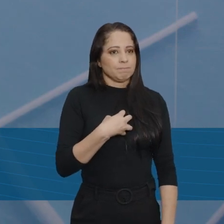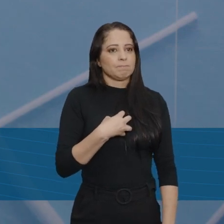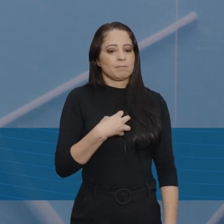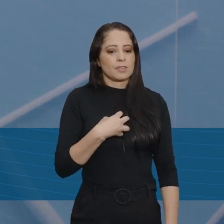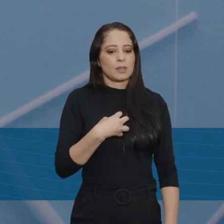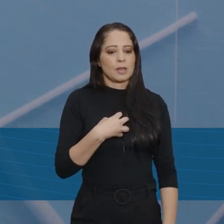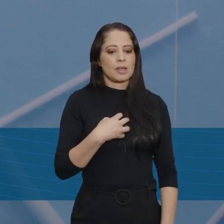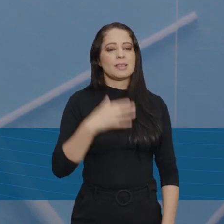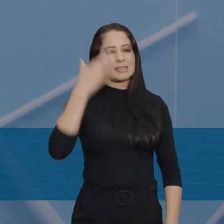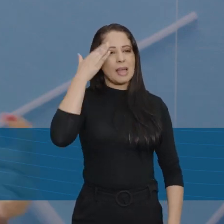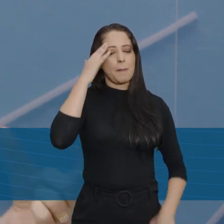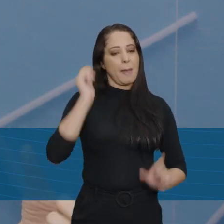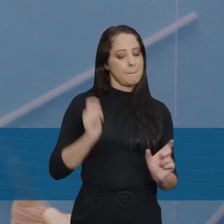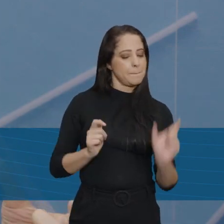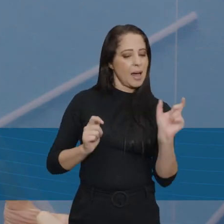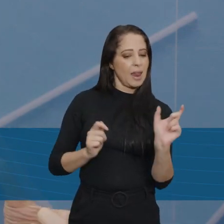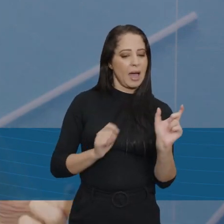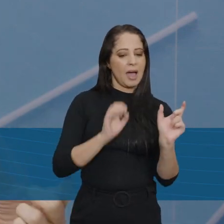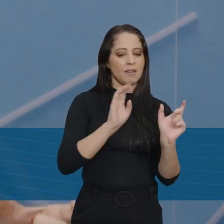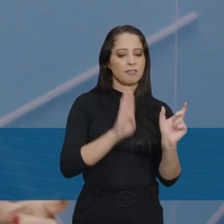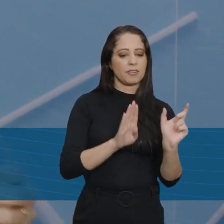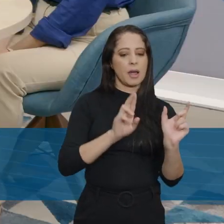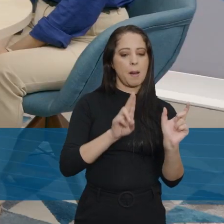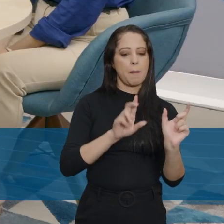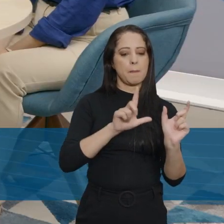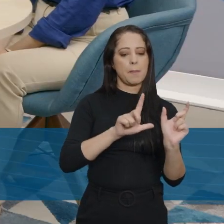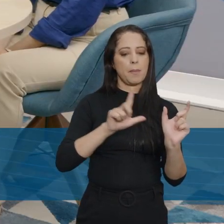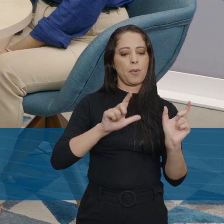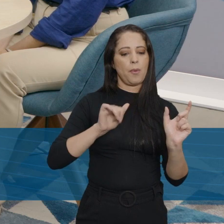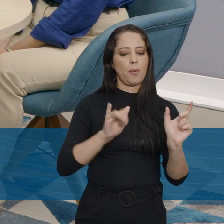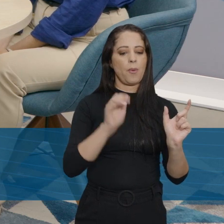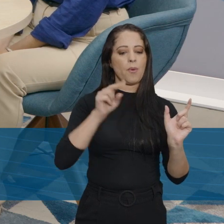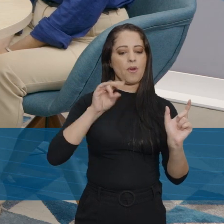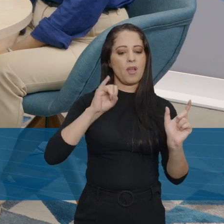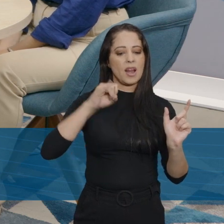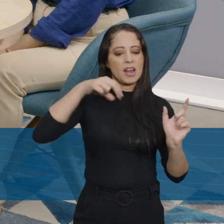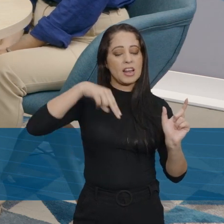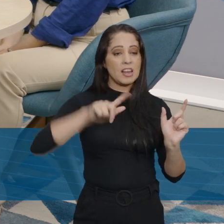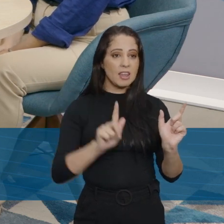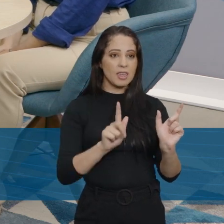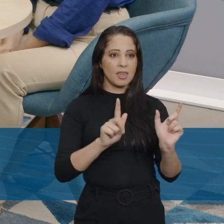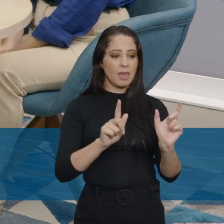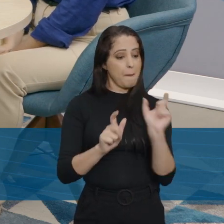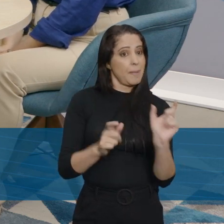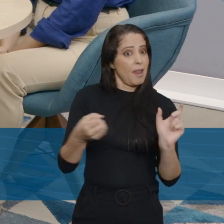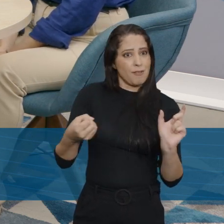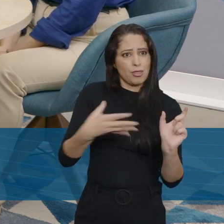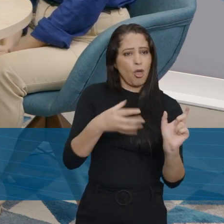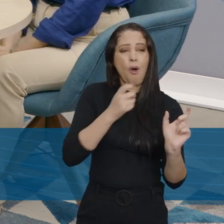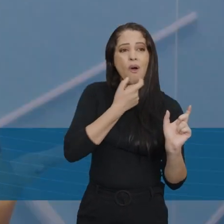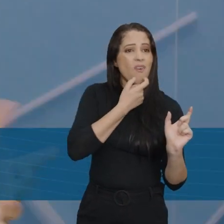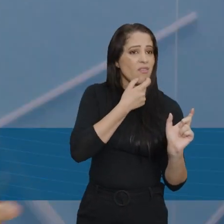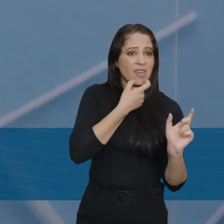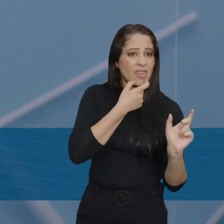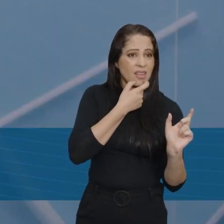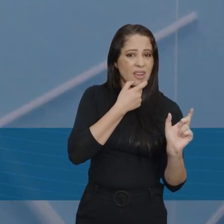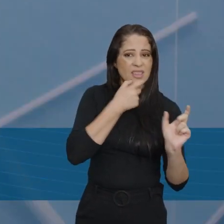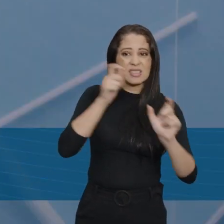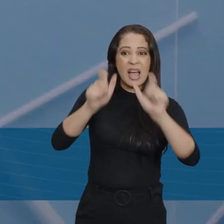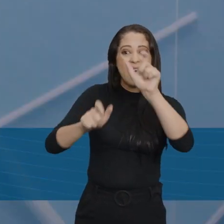muito novo. Acho que até a existência desse termo, né, que agora a gente... Isso, né? Porque a gente está tentando,